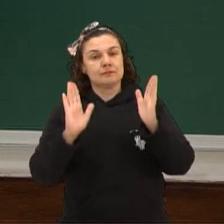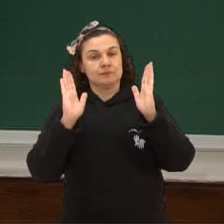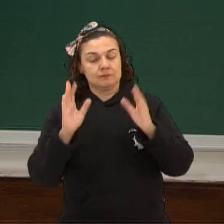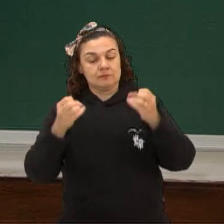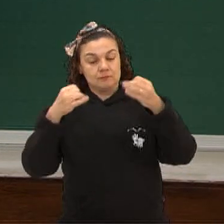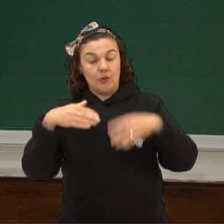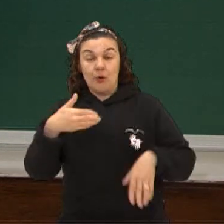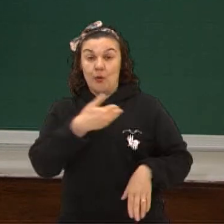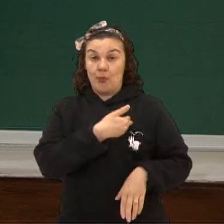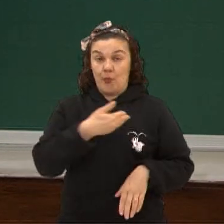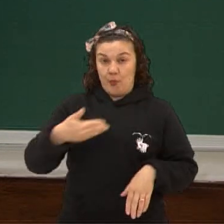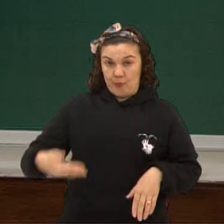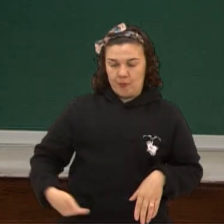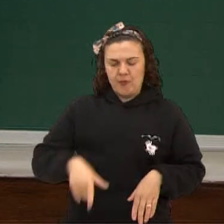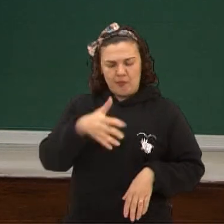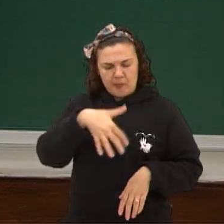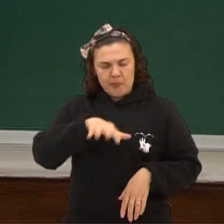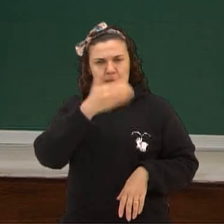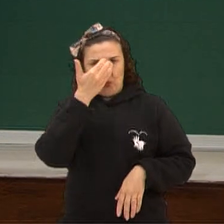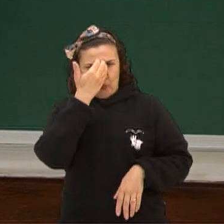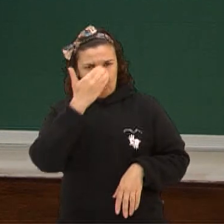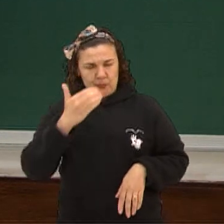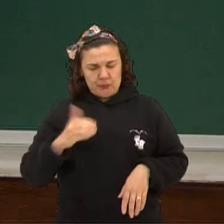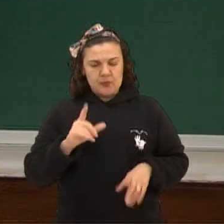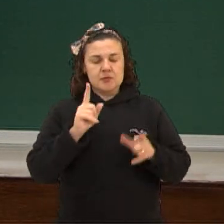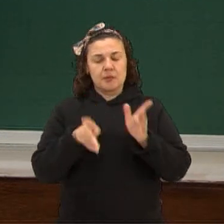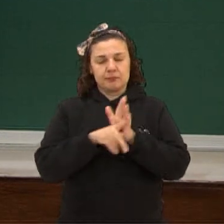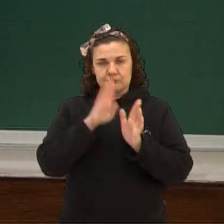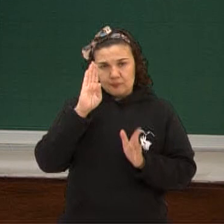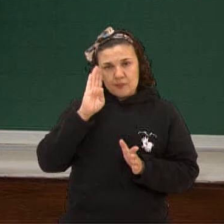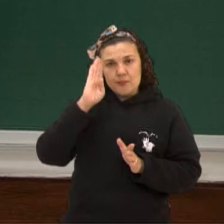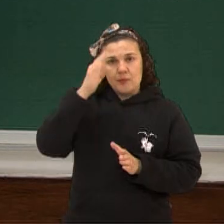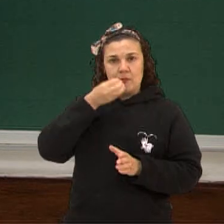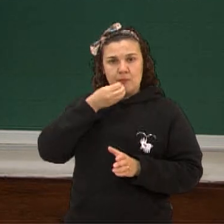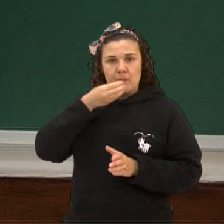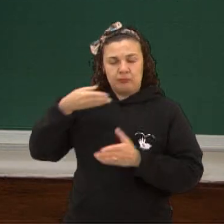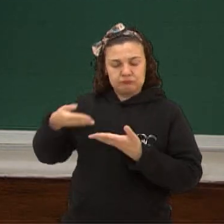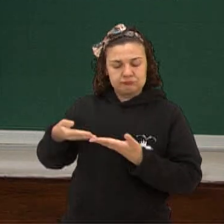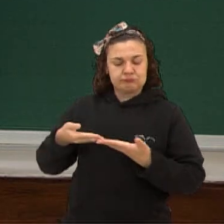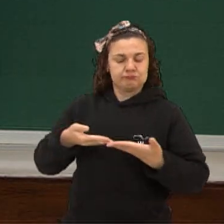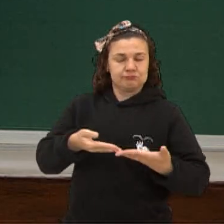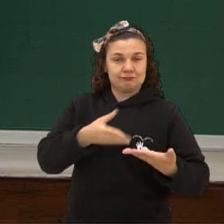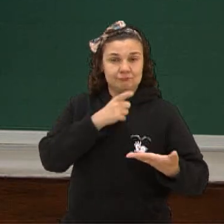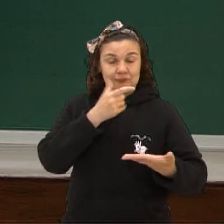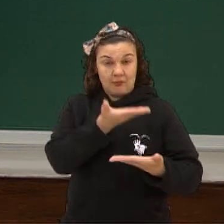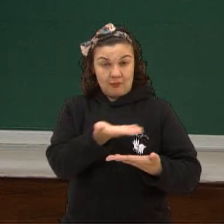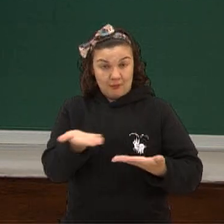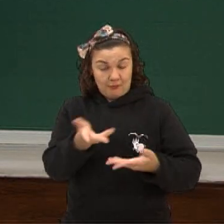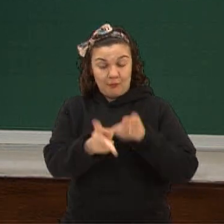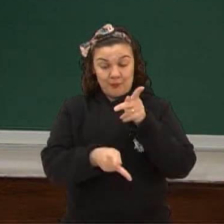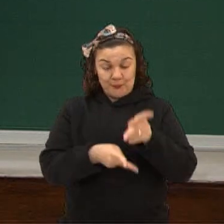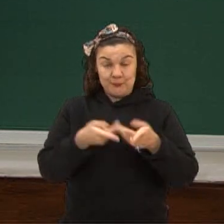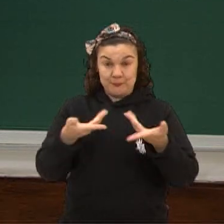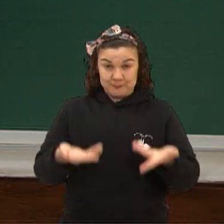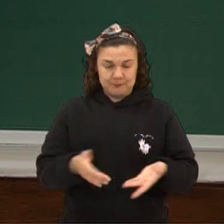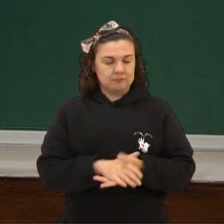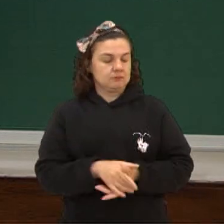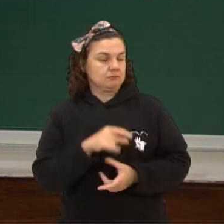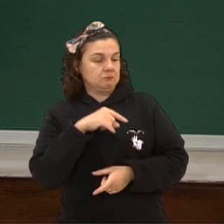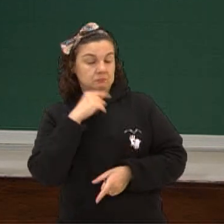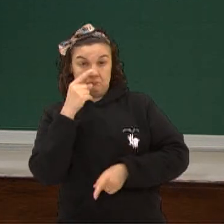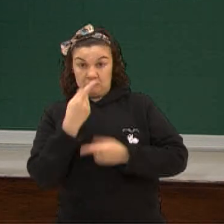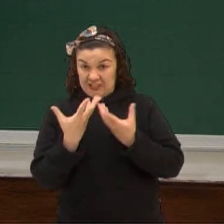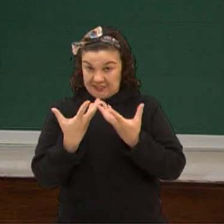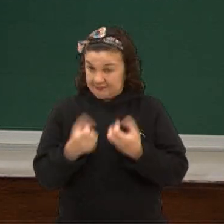governo de Curitiba, os governos sempre priorizaram o bom atendimento à sua população. Então, não admitiam